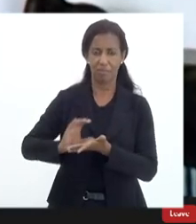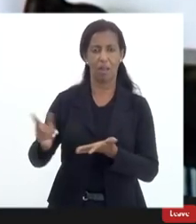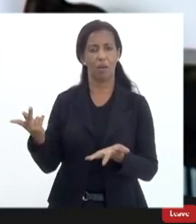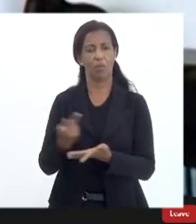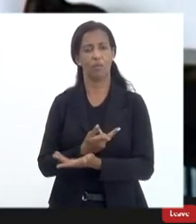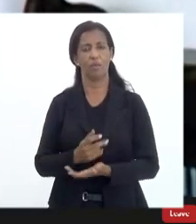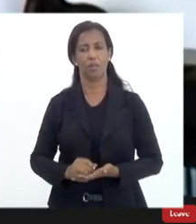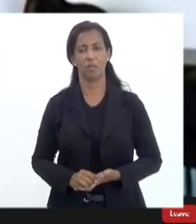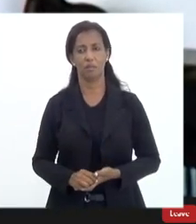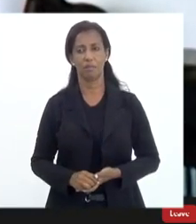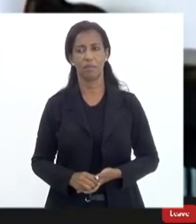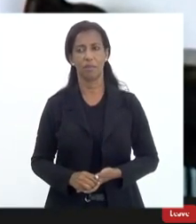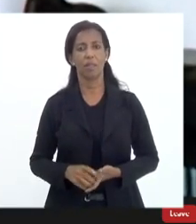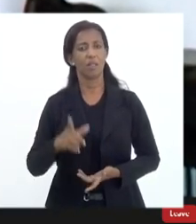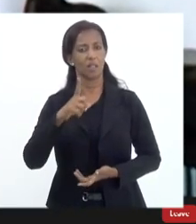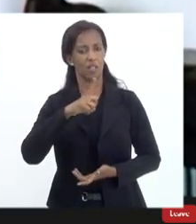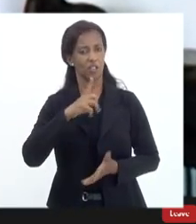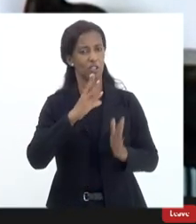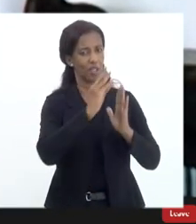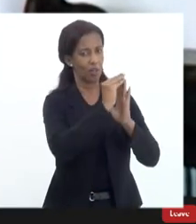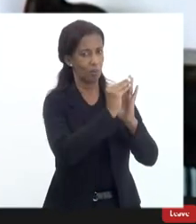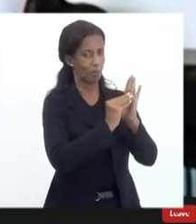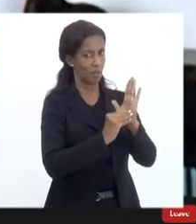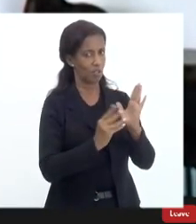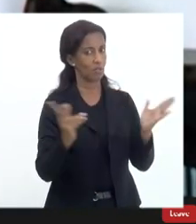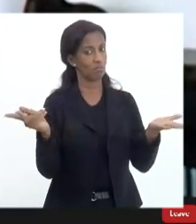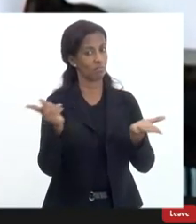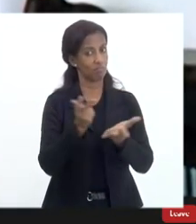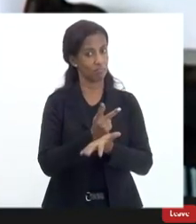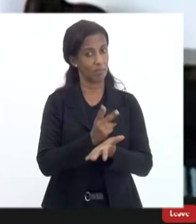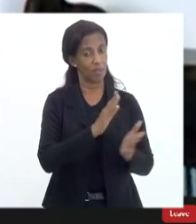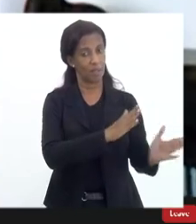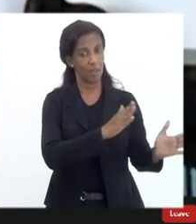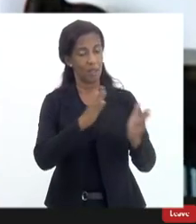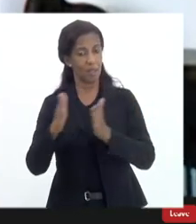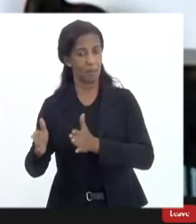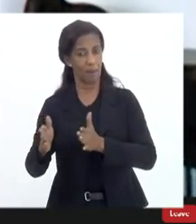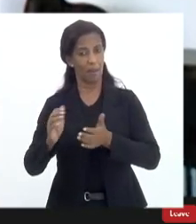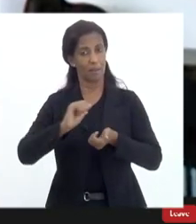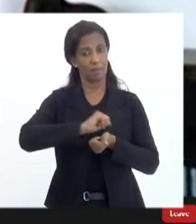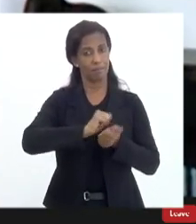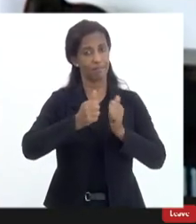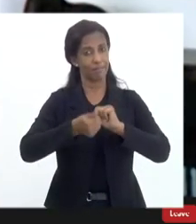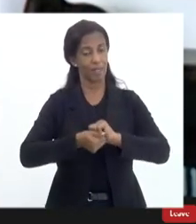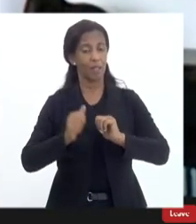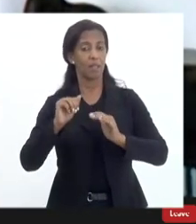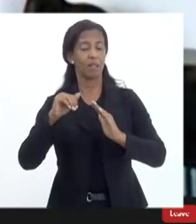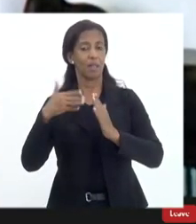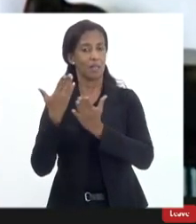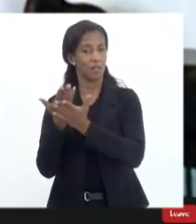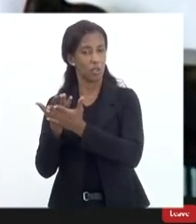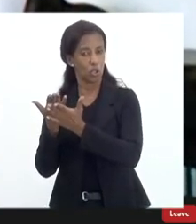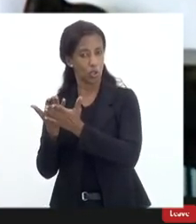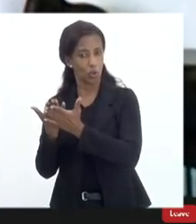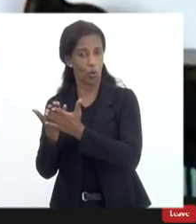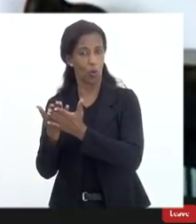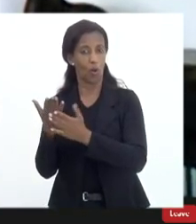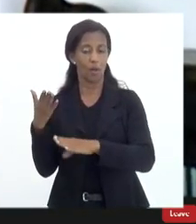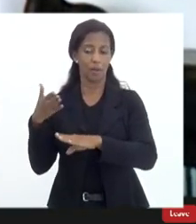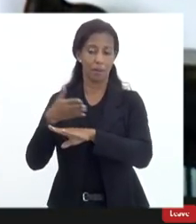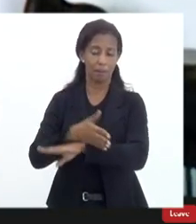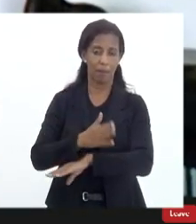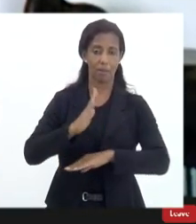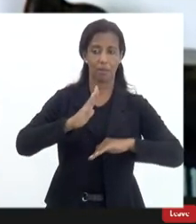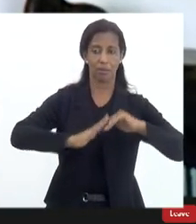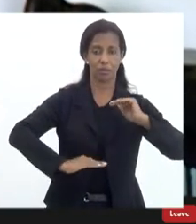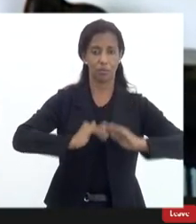realizados. E a gente tem uma agenda a ser feita que passa pela adequação da infraestrutura das escolas, que passa no incremento